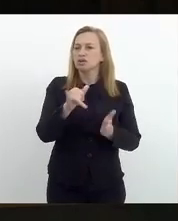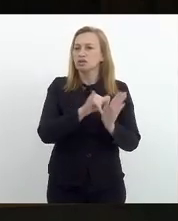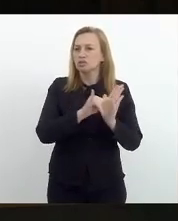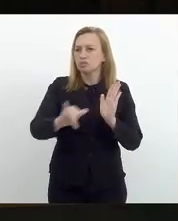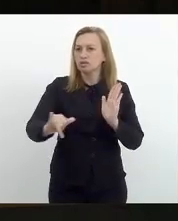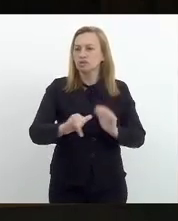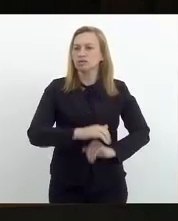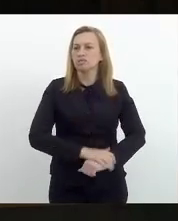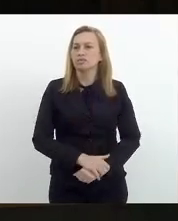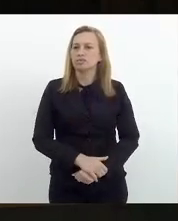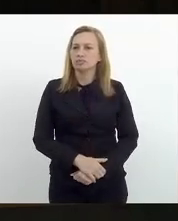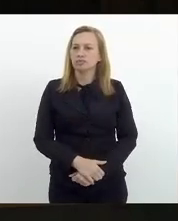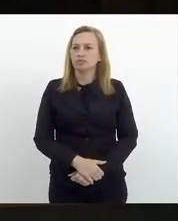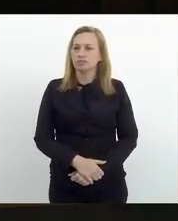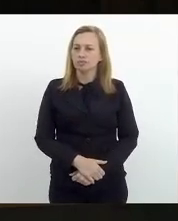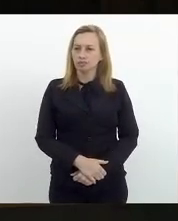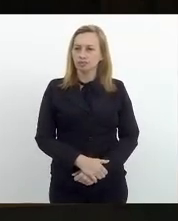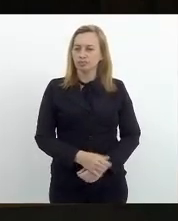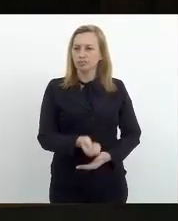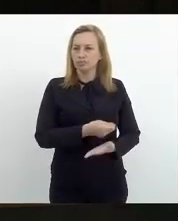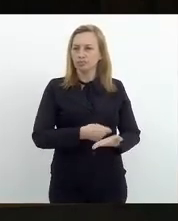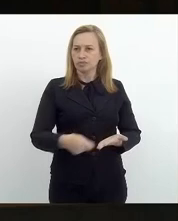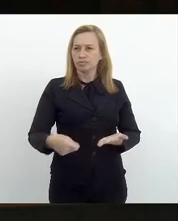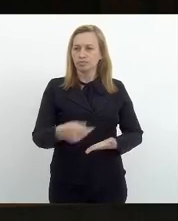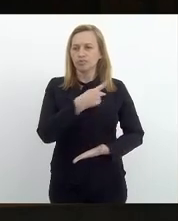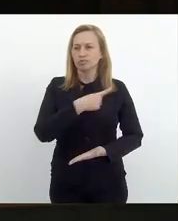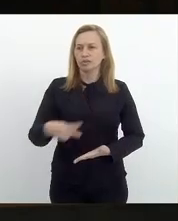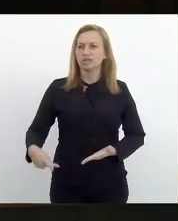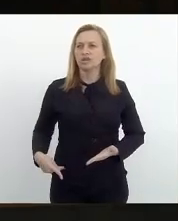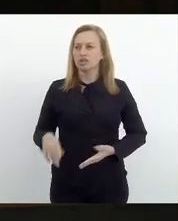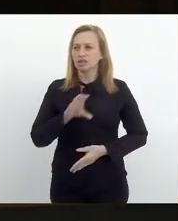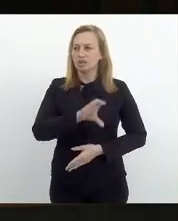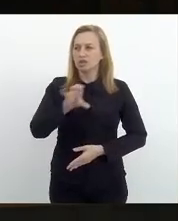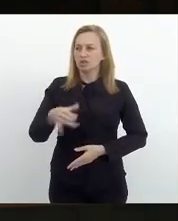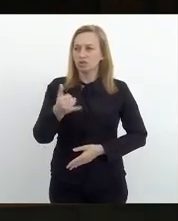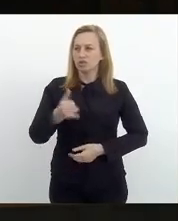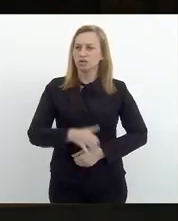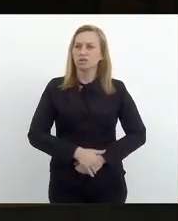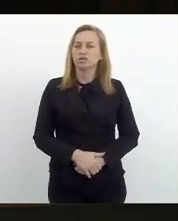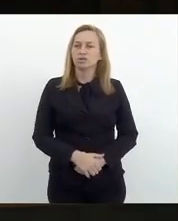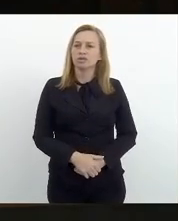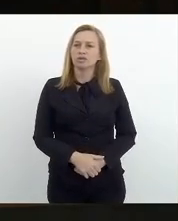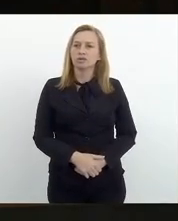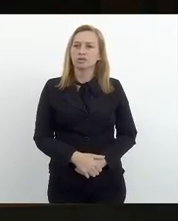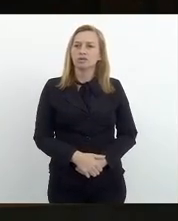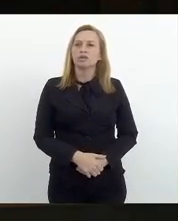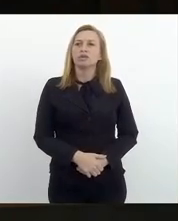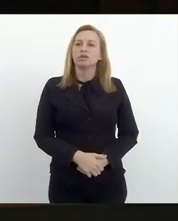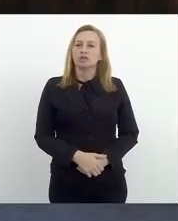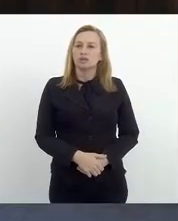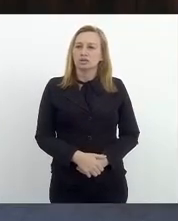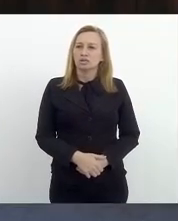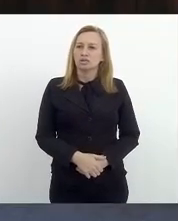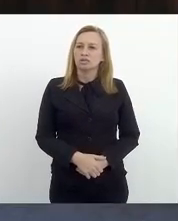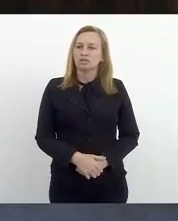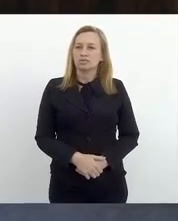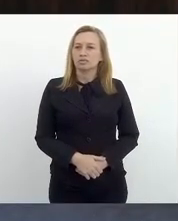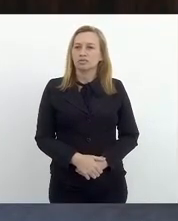publicação Eu assino como presidente da ccj Esse é o texto